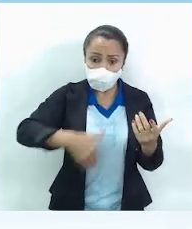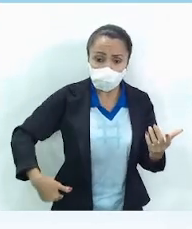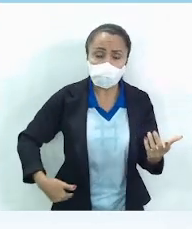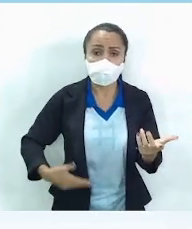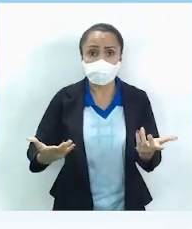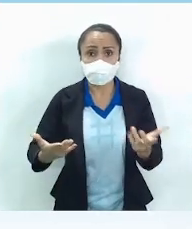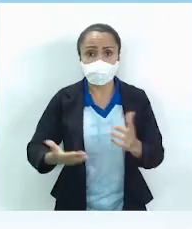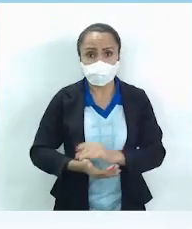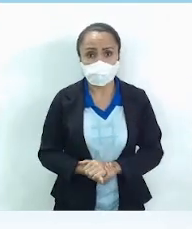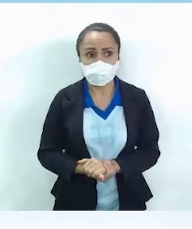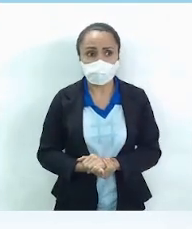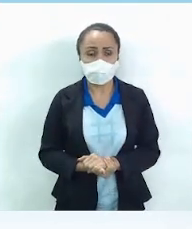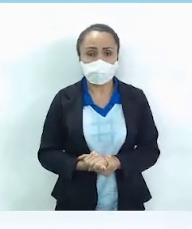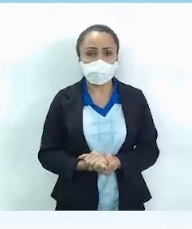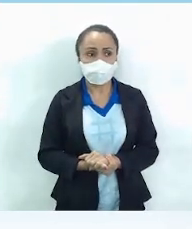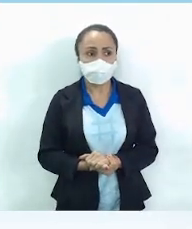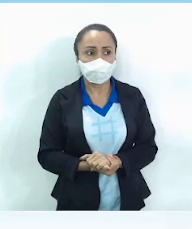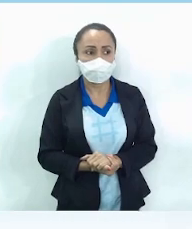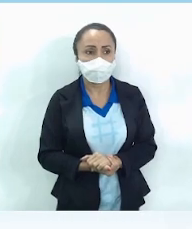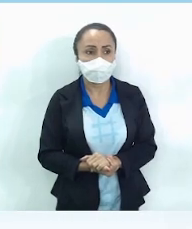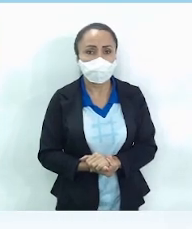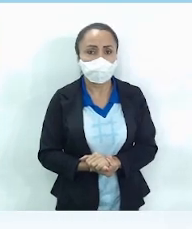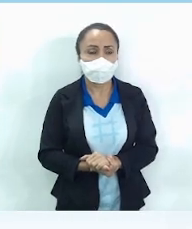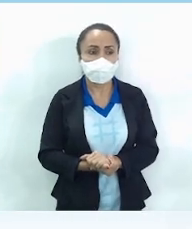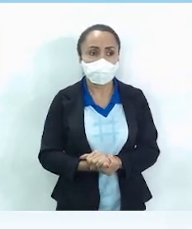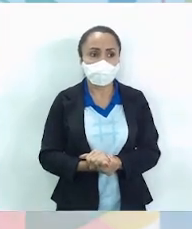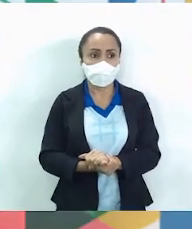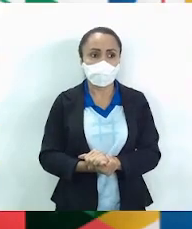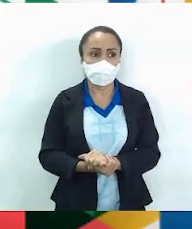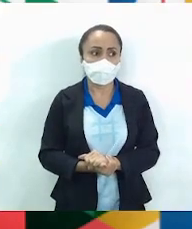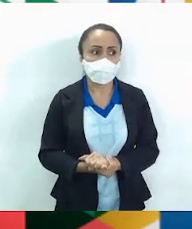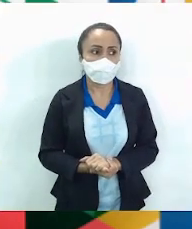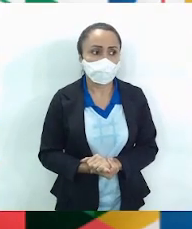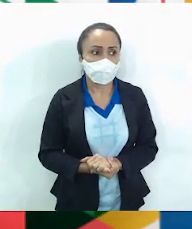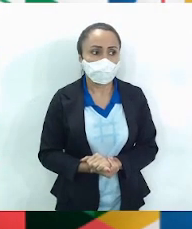Afeganistão. Beleza? Então, estamos vendo aí dentro dessas